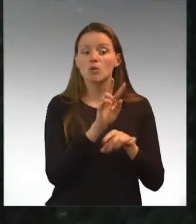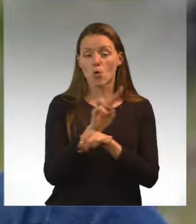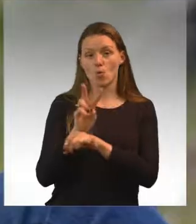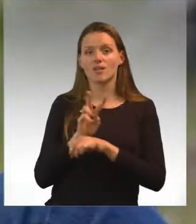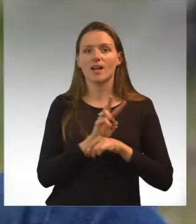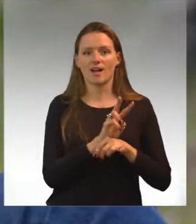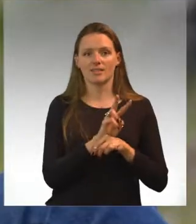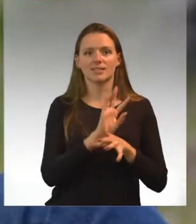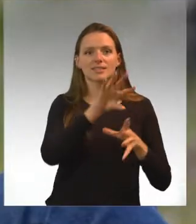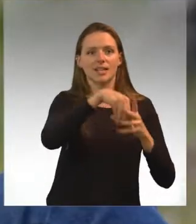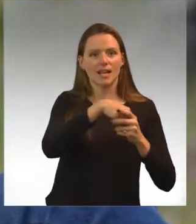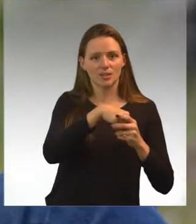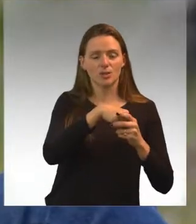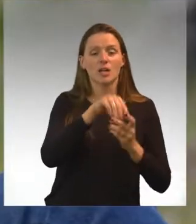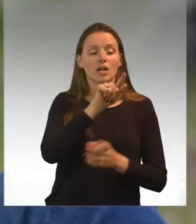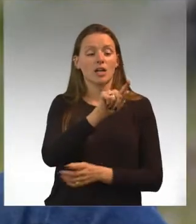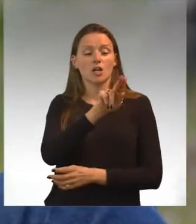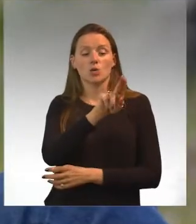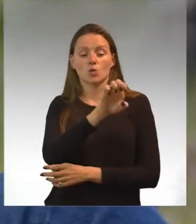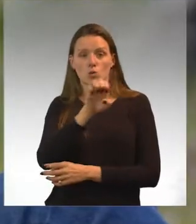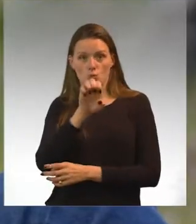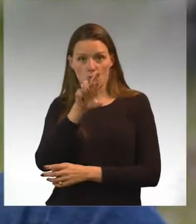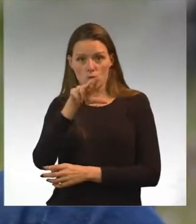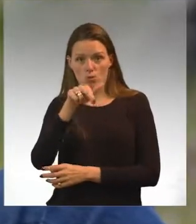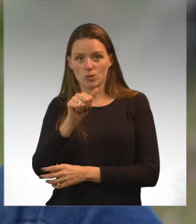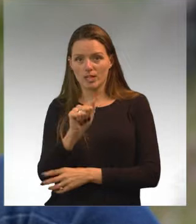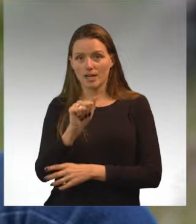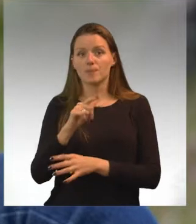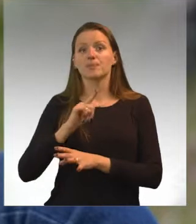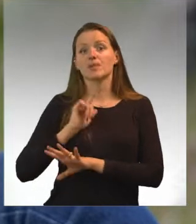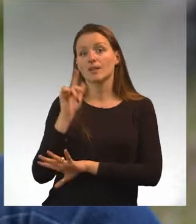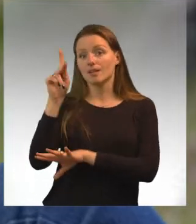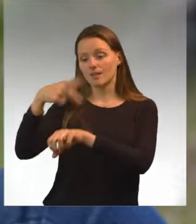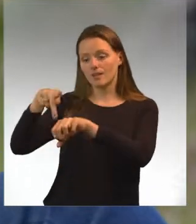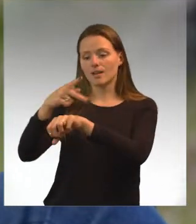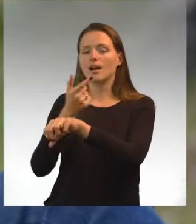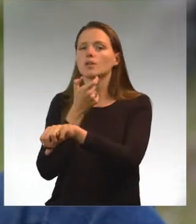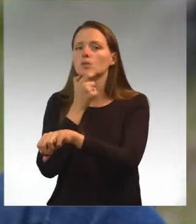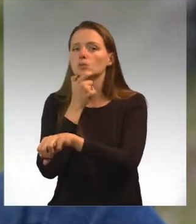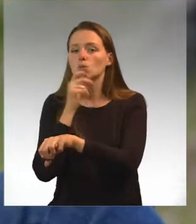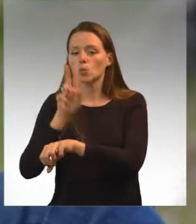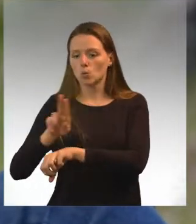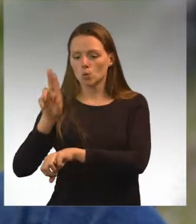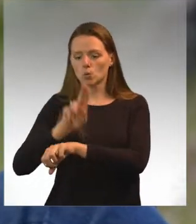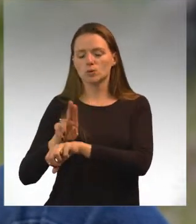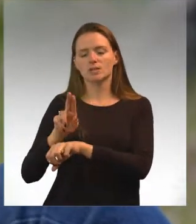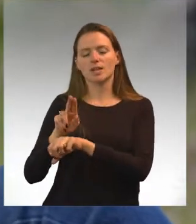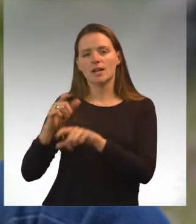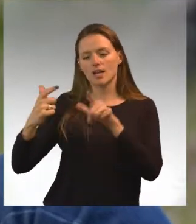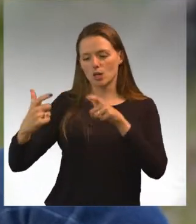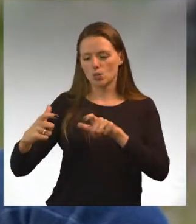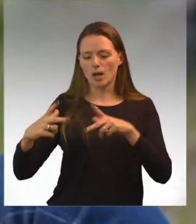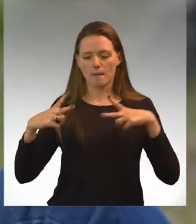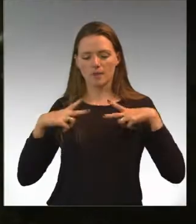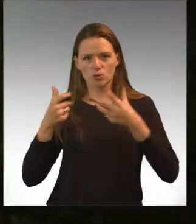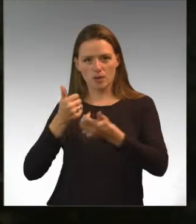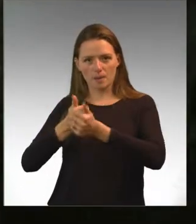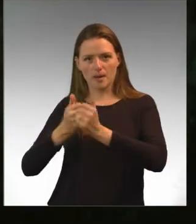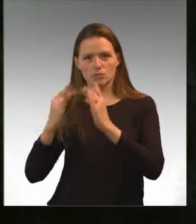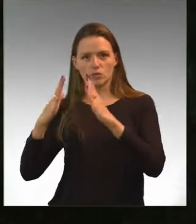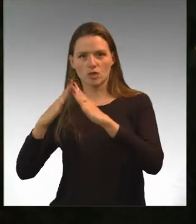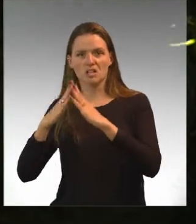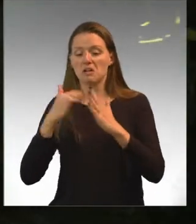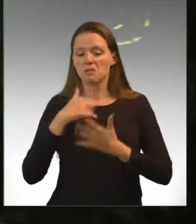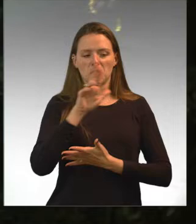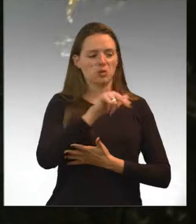A gúnera, por exemplo, que a Inglaterra usa em jardins particulares, nunca vi um brasileiro